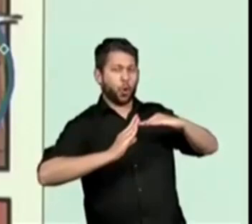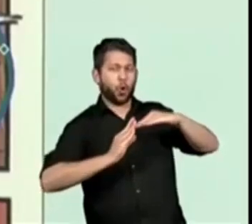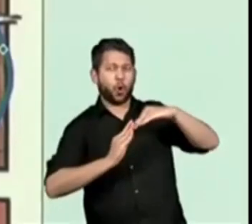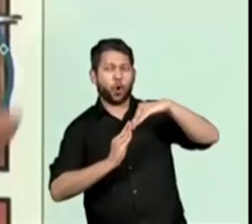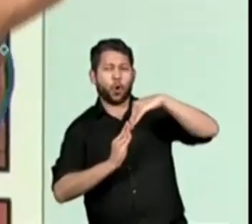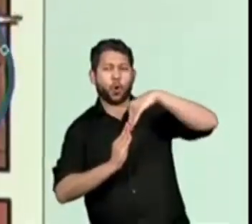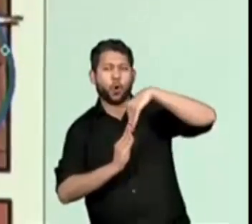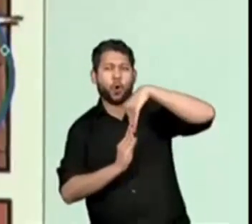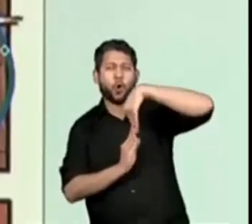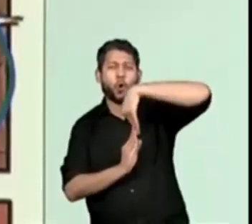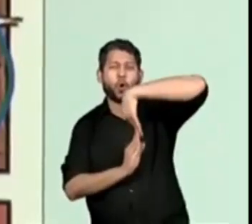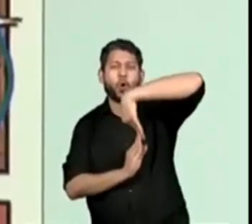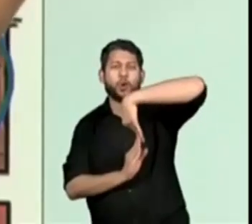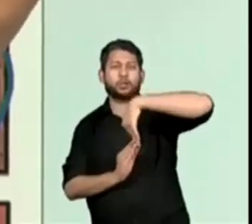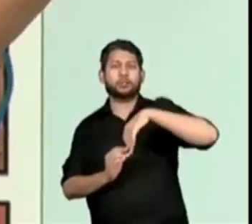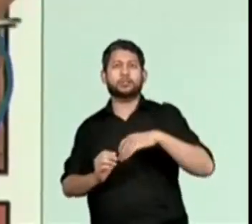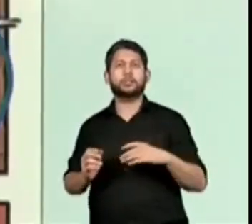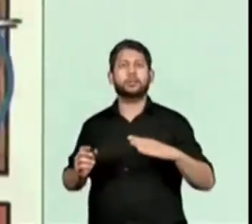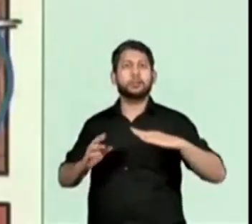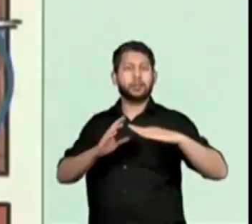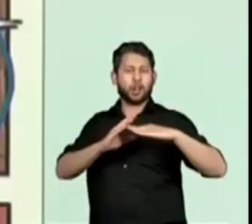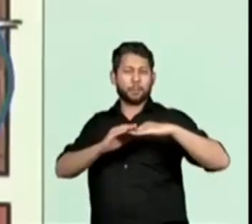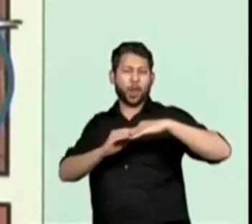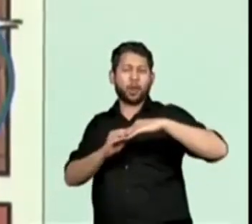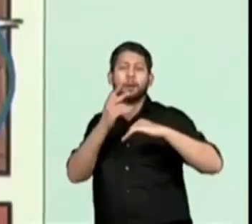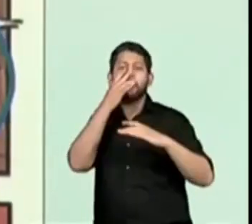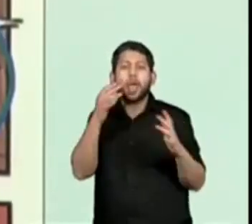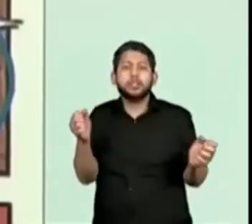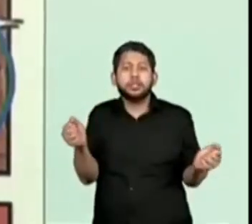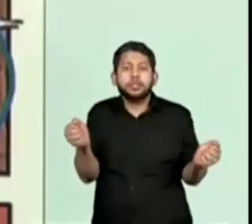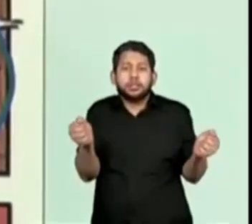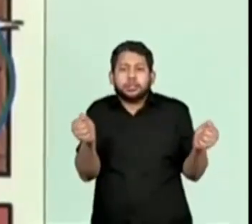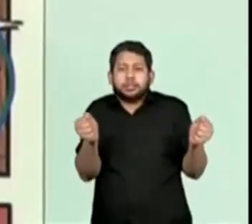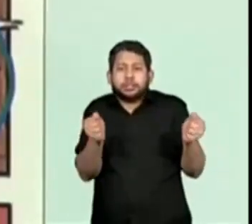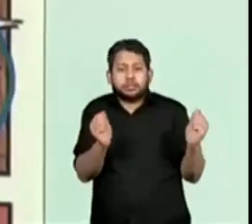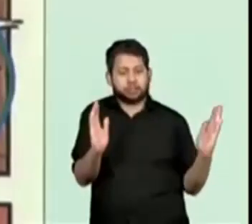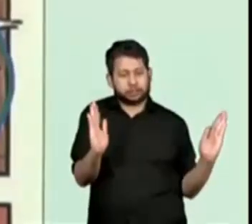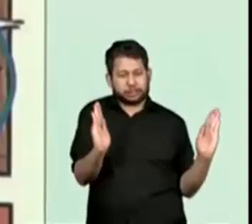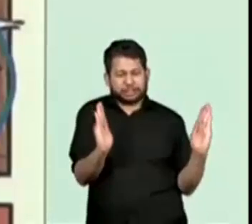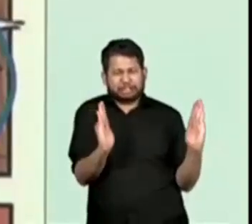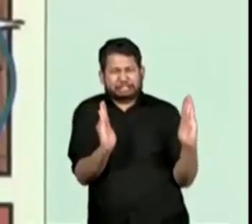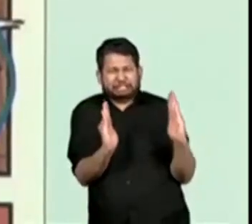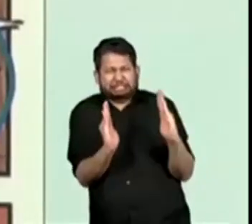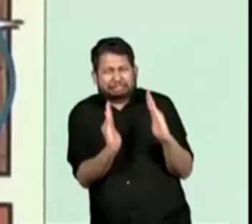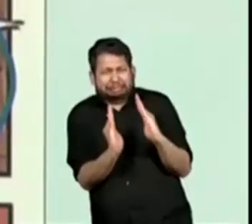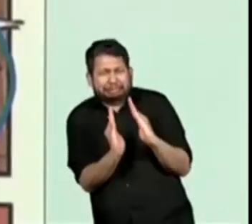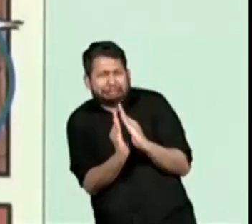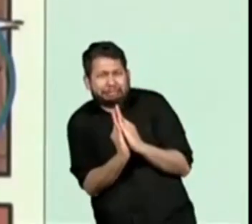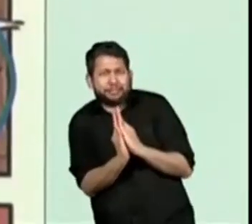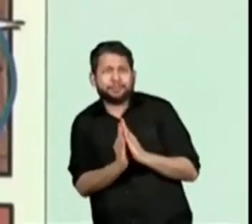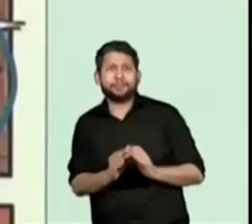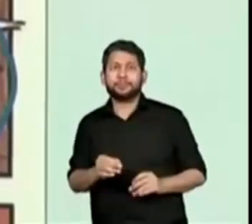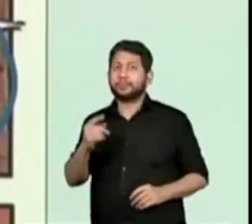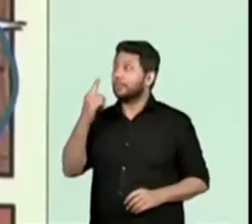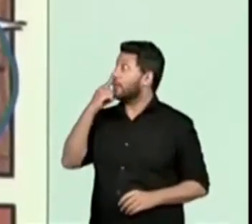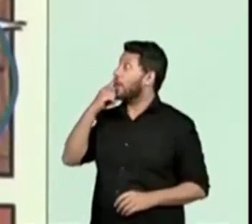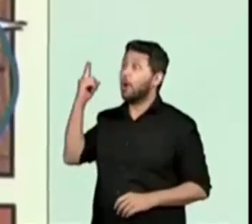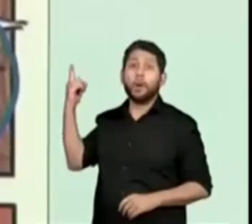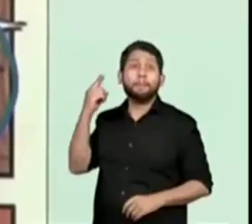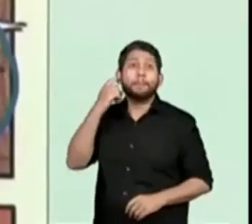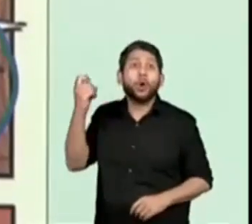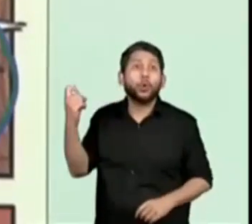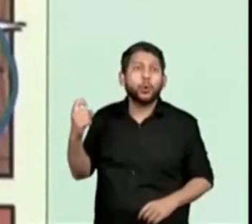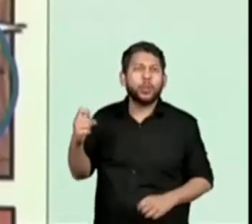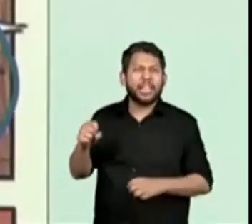E aí acontece uma sanfona com o trem, olha só, amassa todo o trem, e nós temos várias onomatopeias,